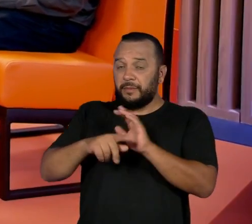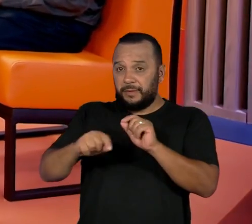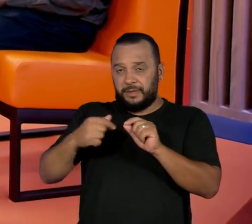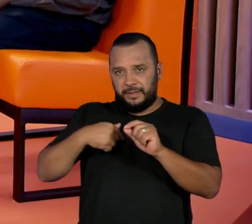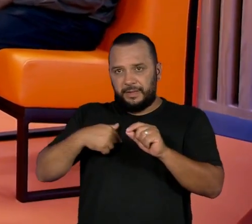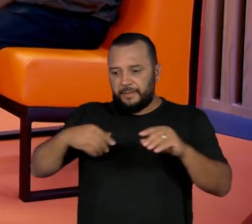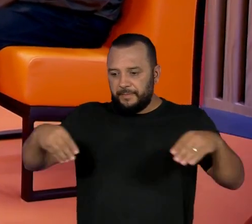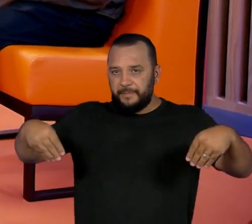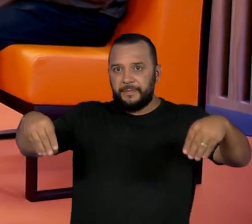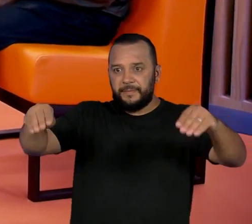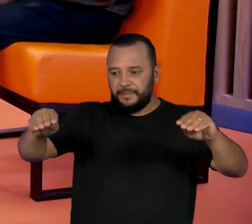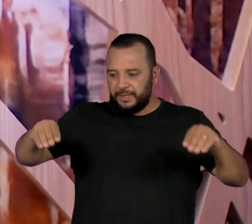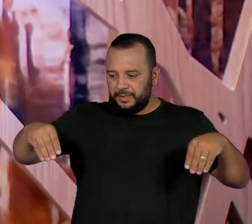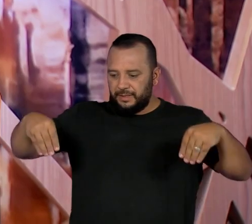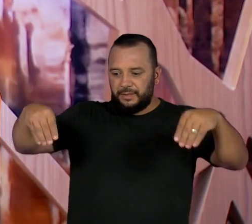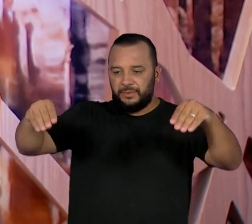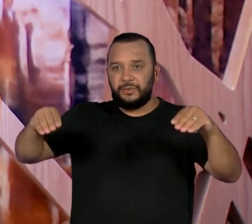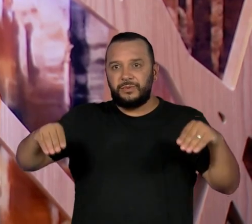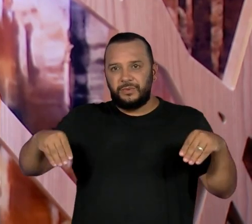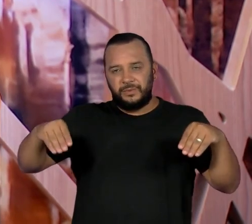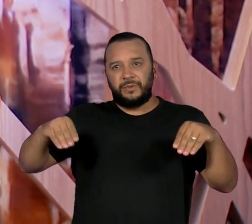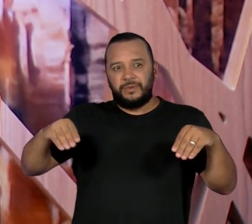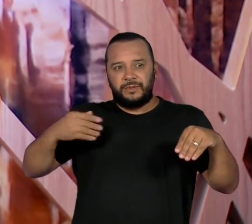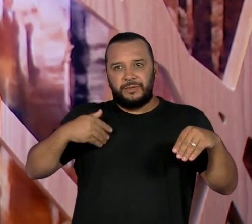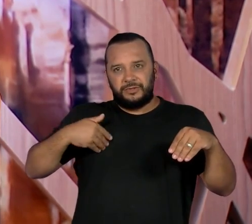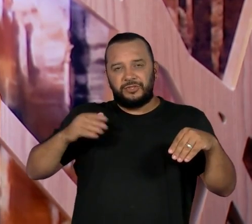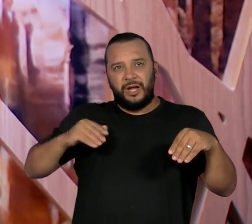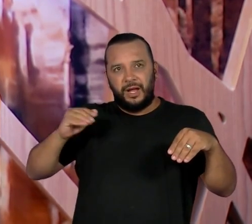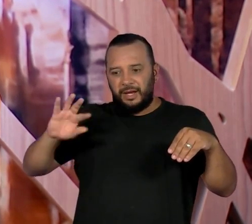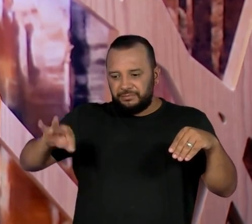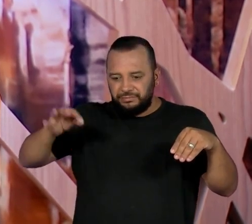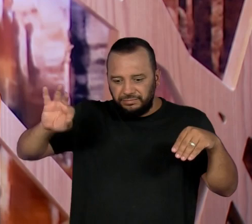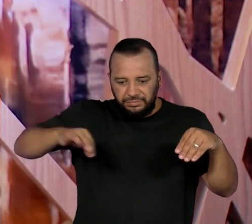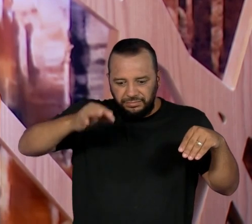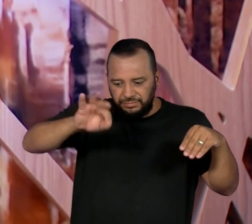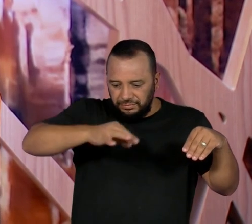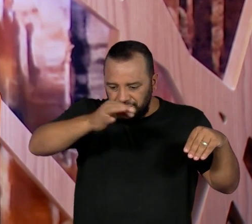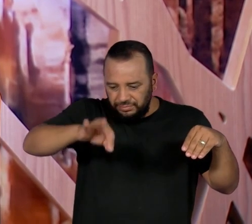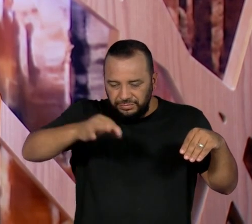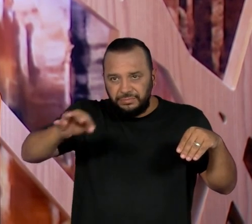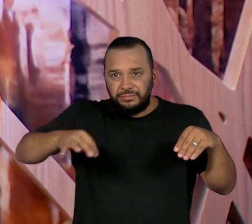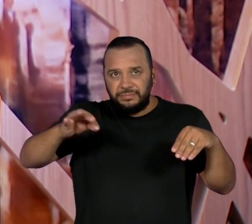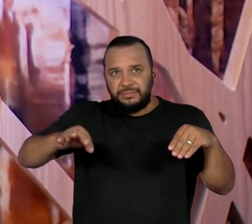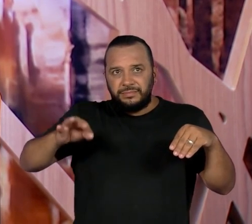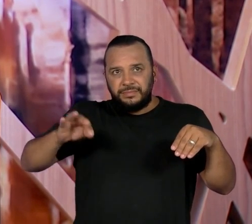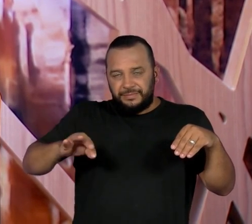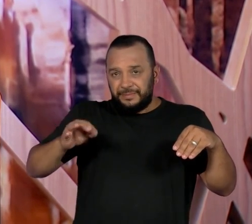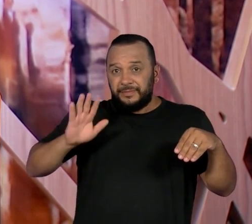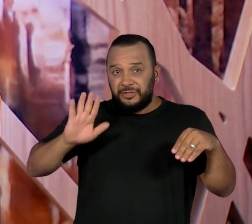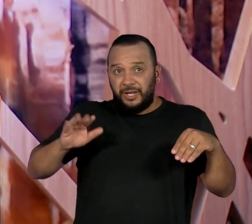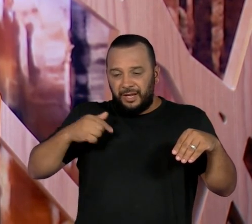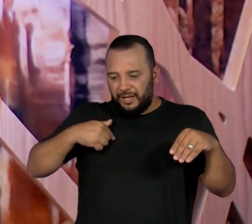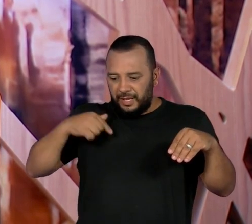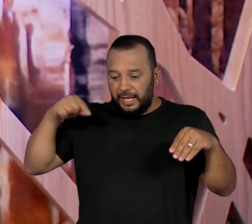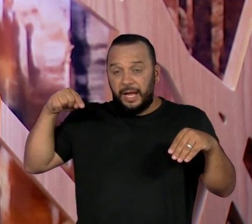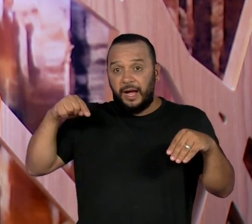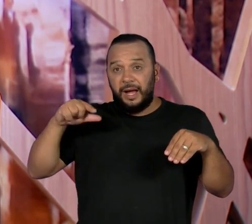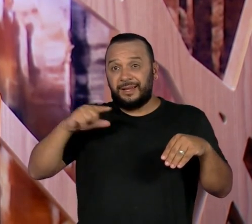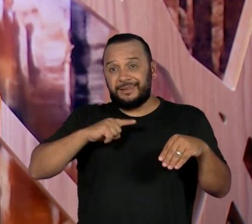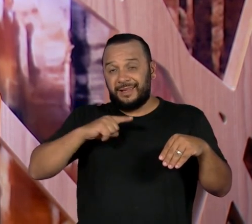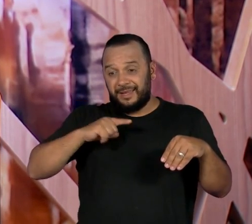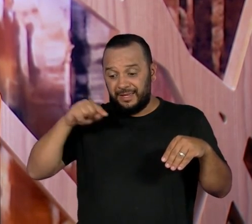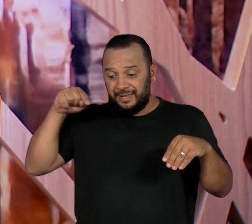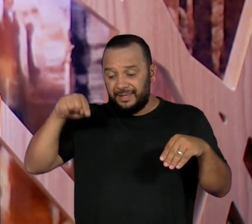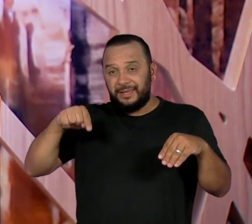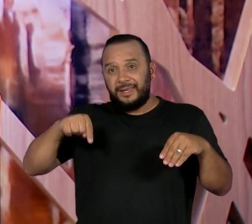Brasil, para fazer a Baiomí. Ali elas falavam, aqui existe uma criança, essa criança se define